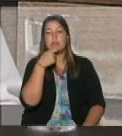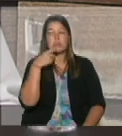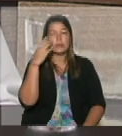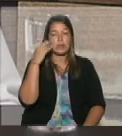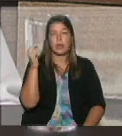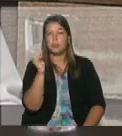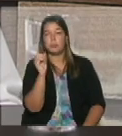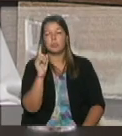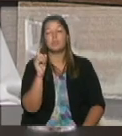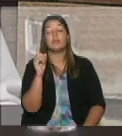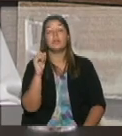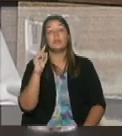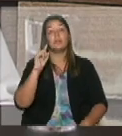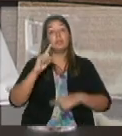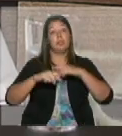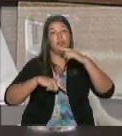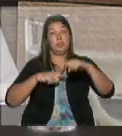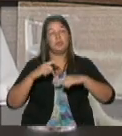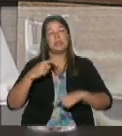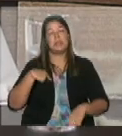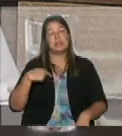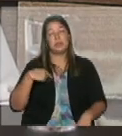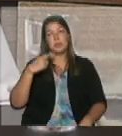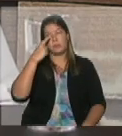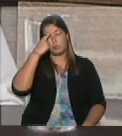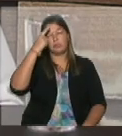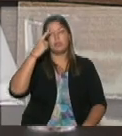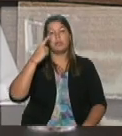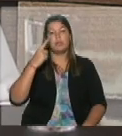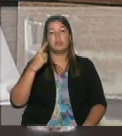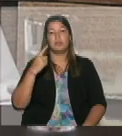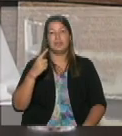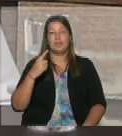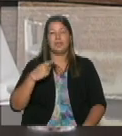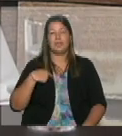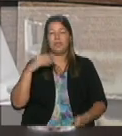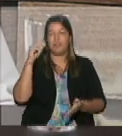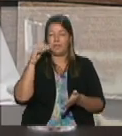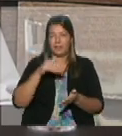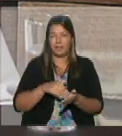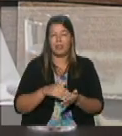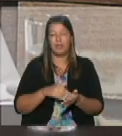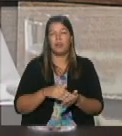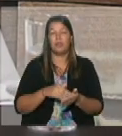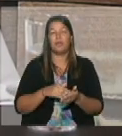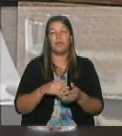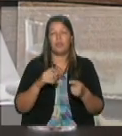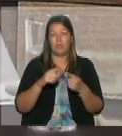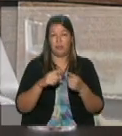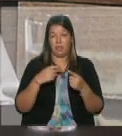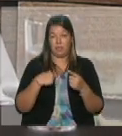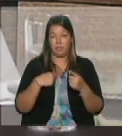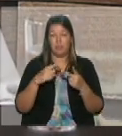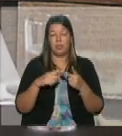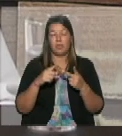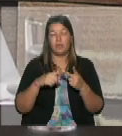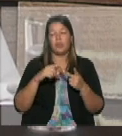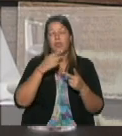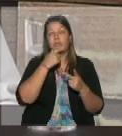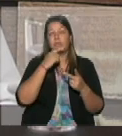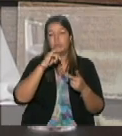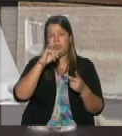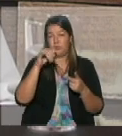eu me lembro que ficamos finalistas, eu e esse crítico, José Castelo, né, do Prosa e